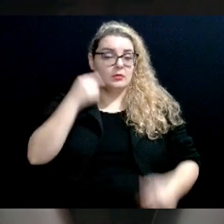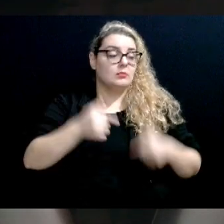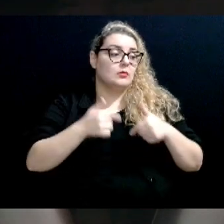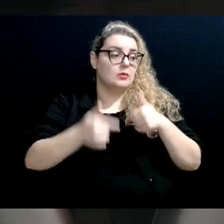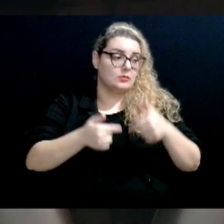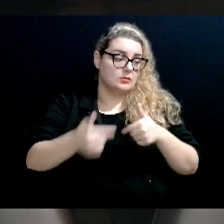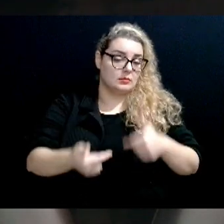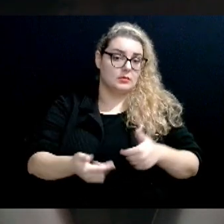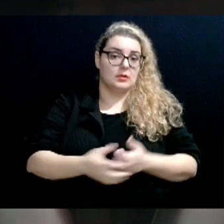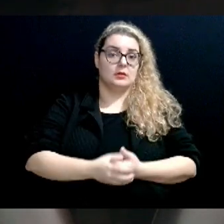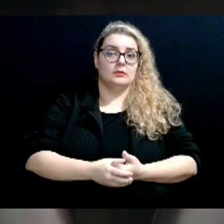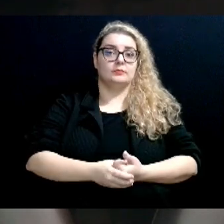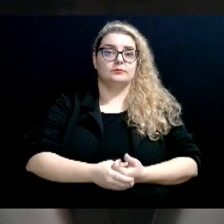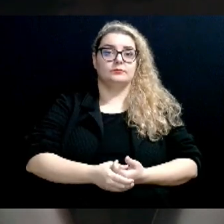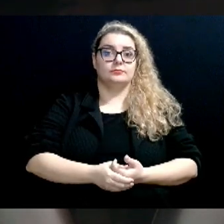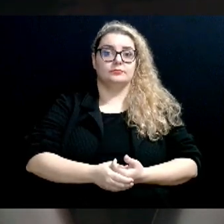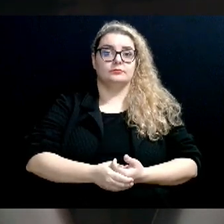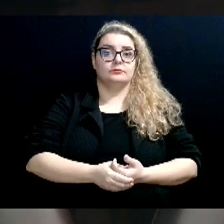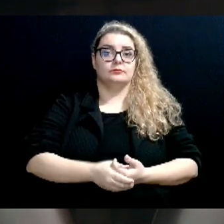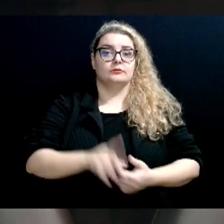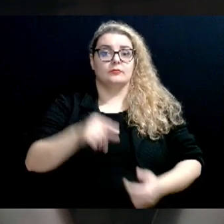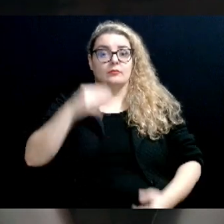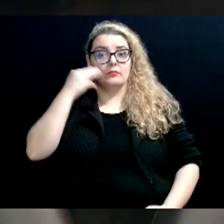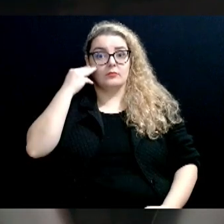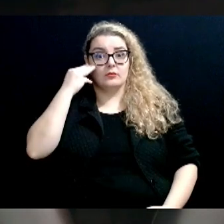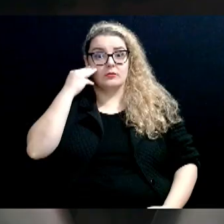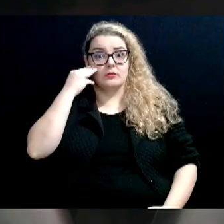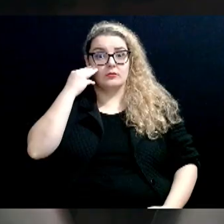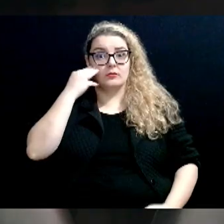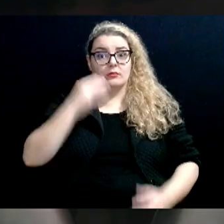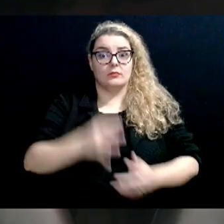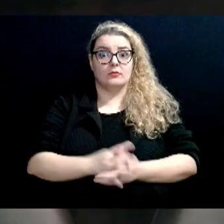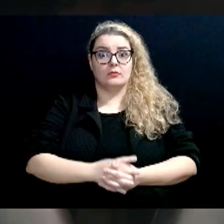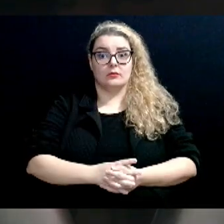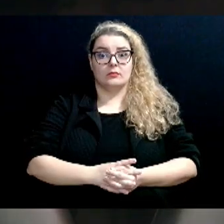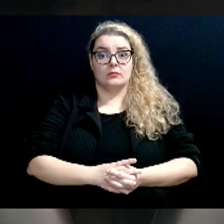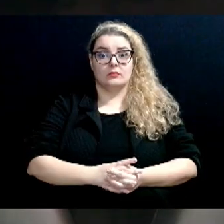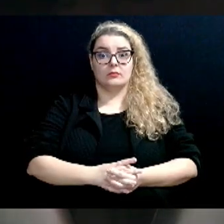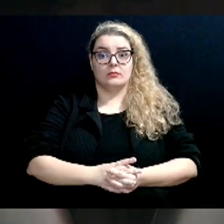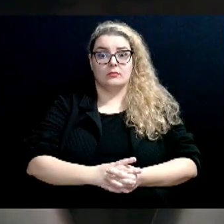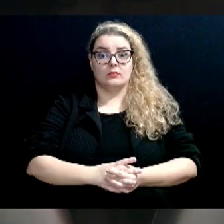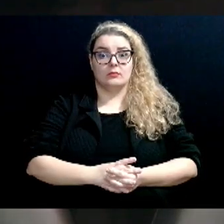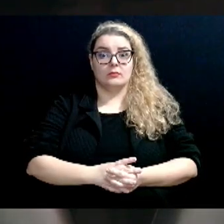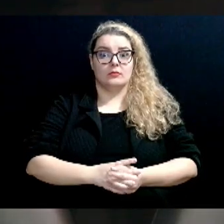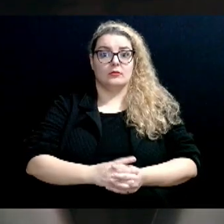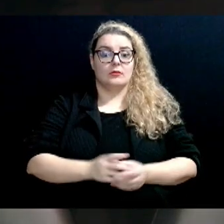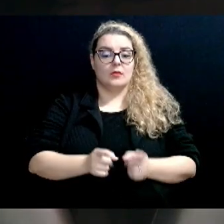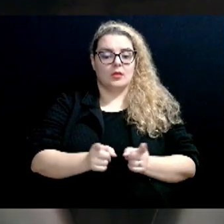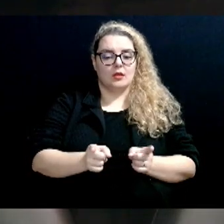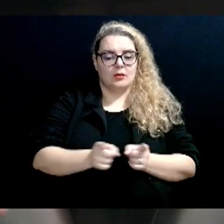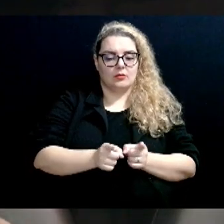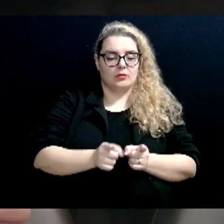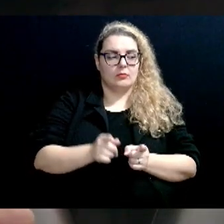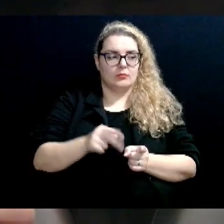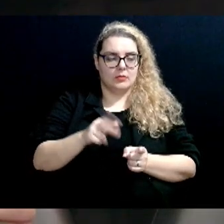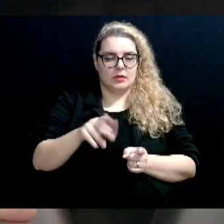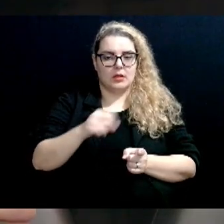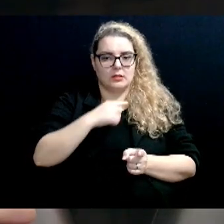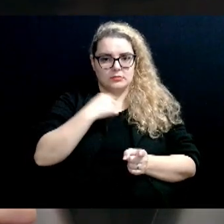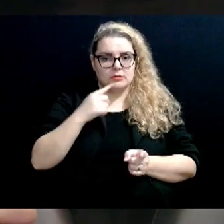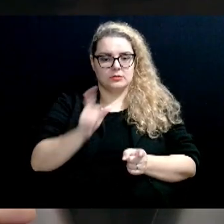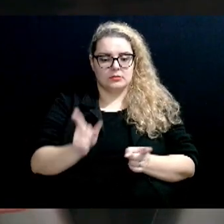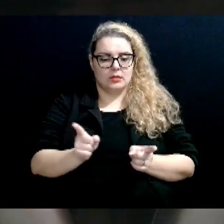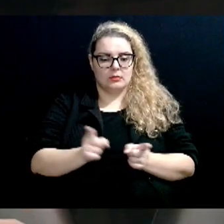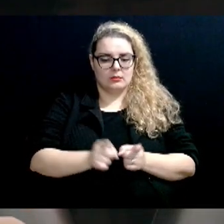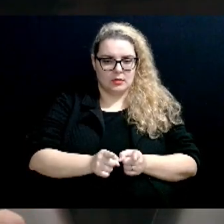assim, é aquela memória de curto prazo, mas que com aquela memória você vai